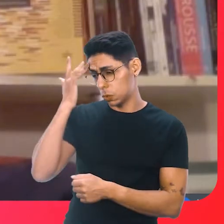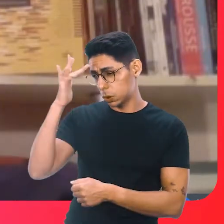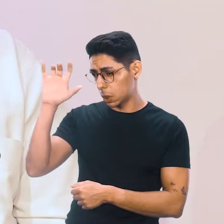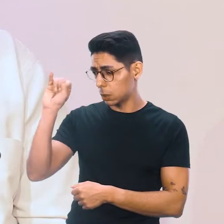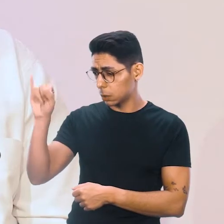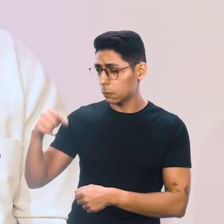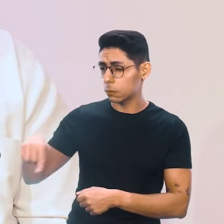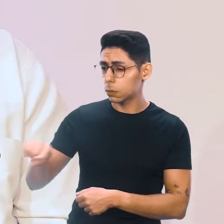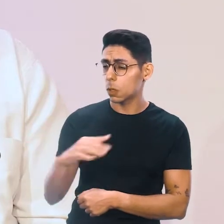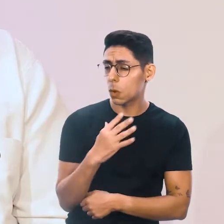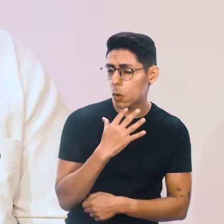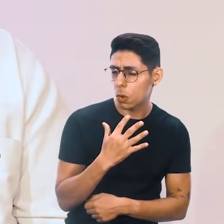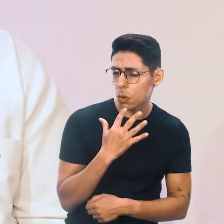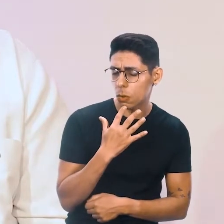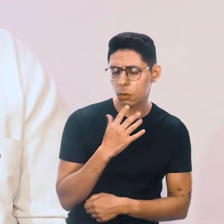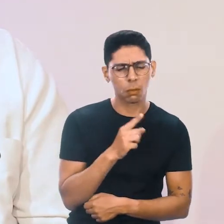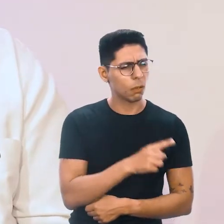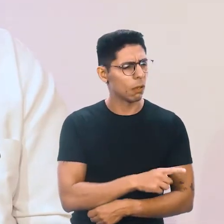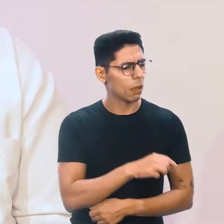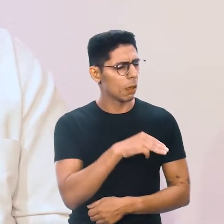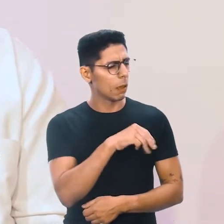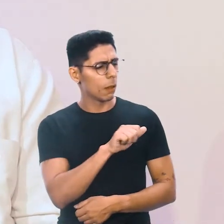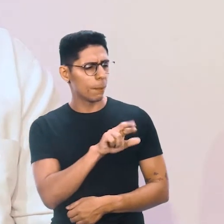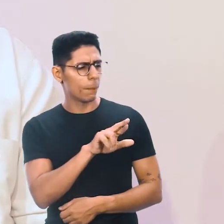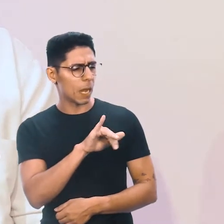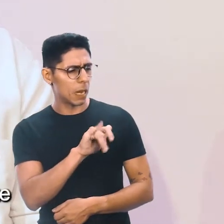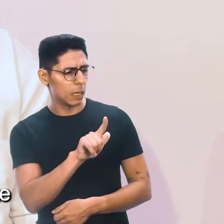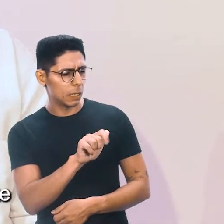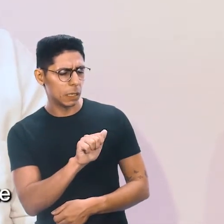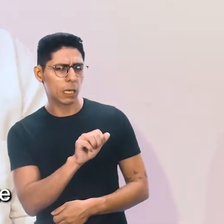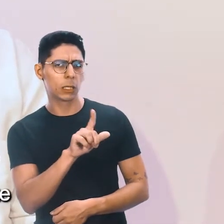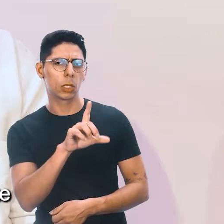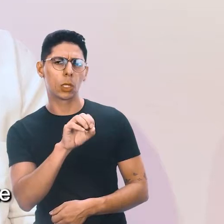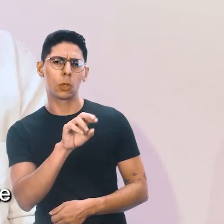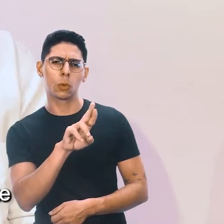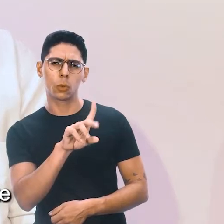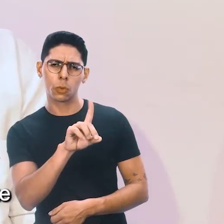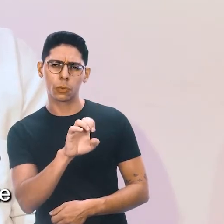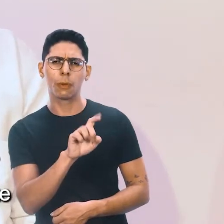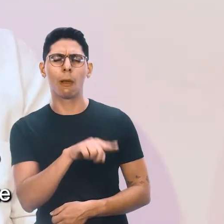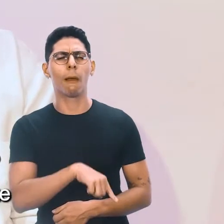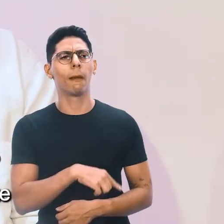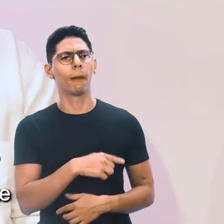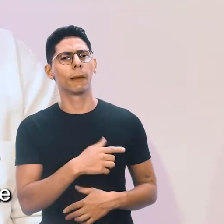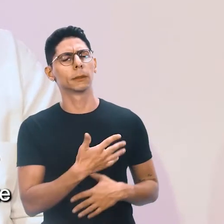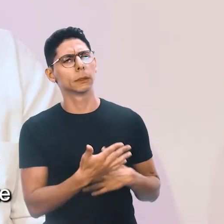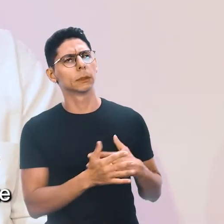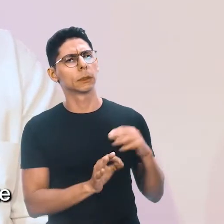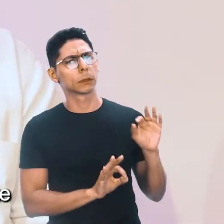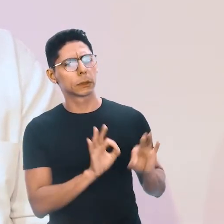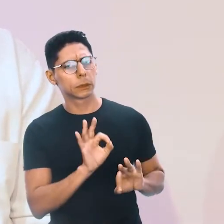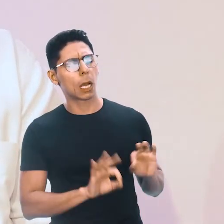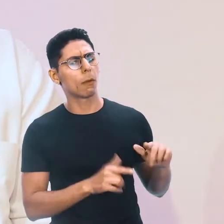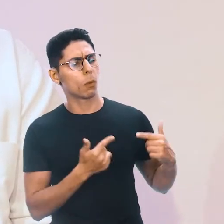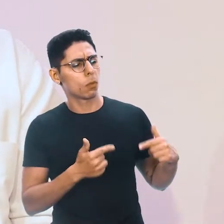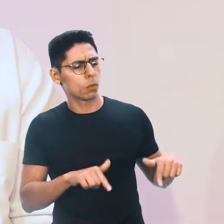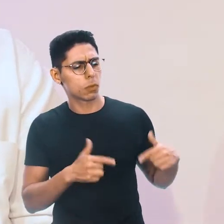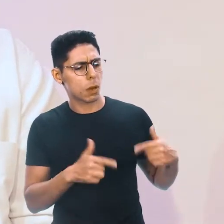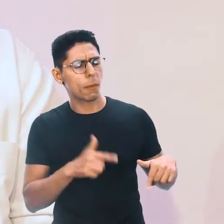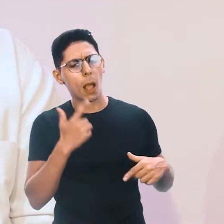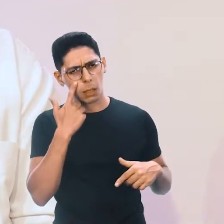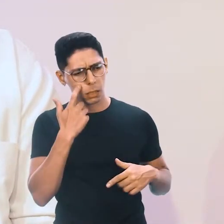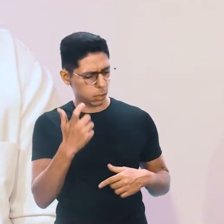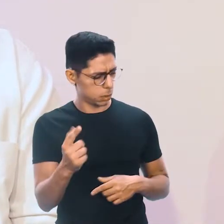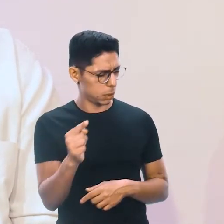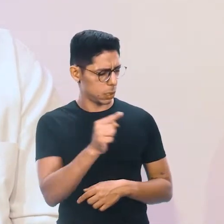chegou a conhecê-la. A Dona Dona Maria de Lourdes, ela fazia um trabalho muito interessante aí em São Paulo,